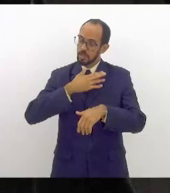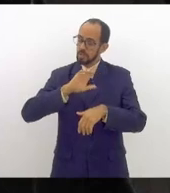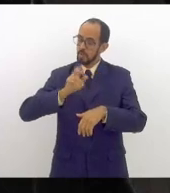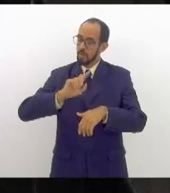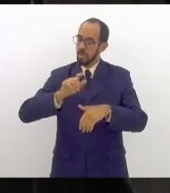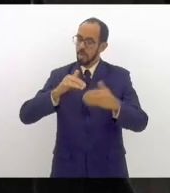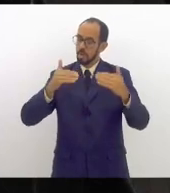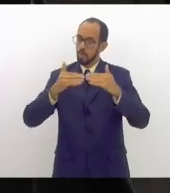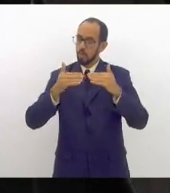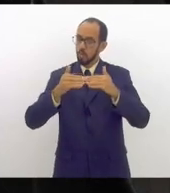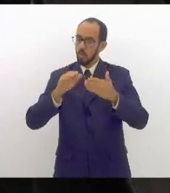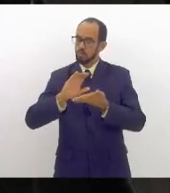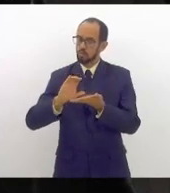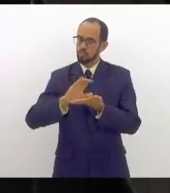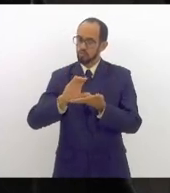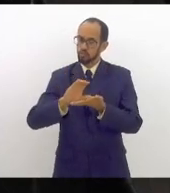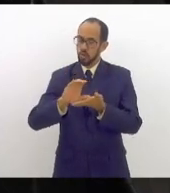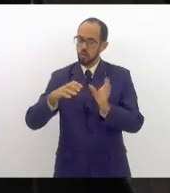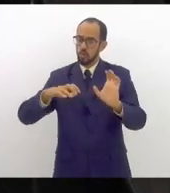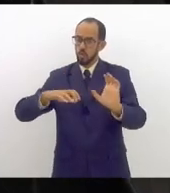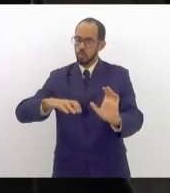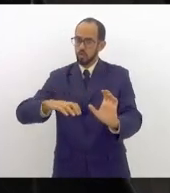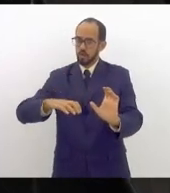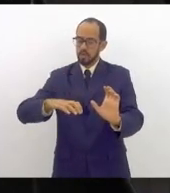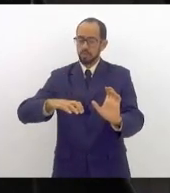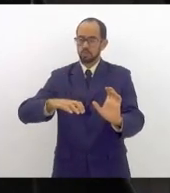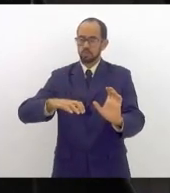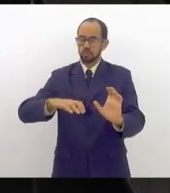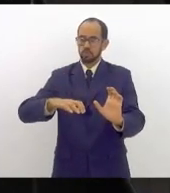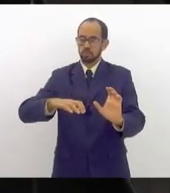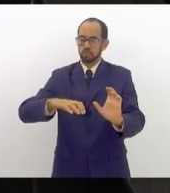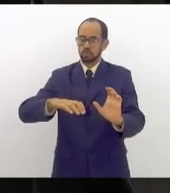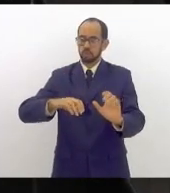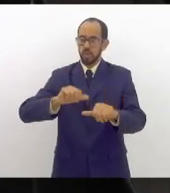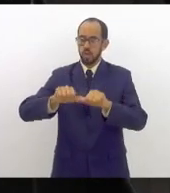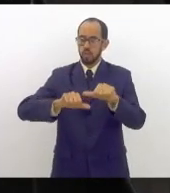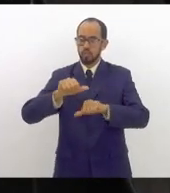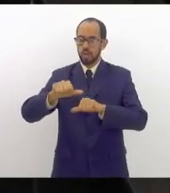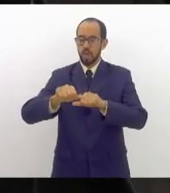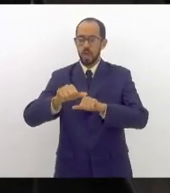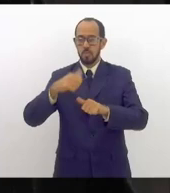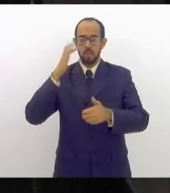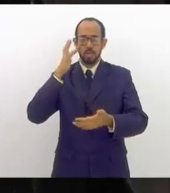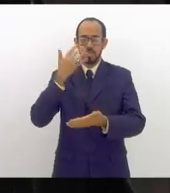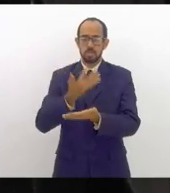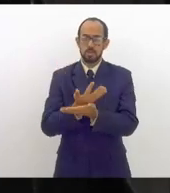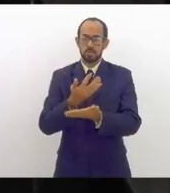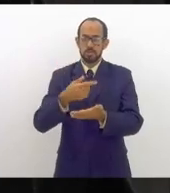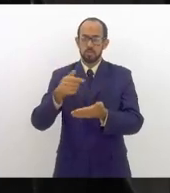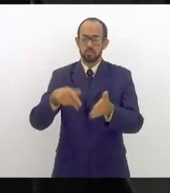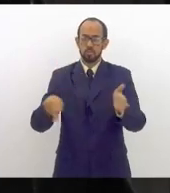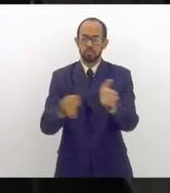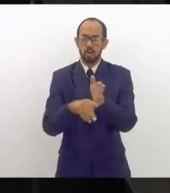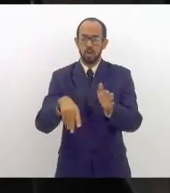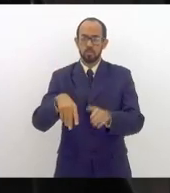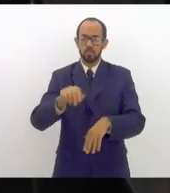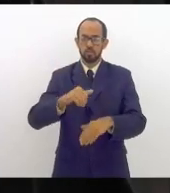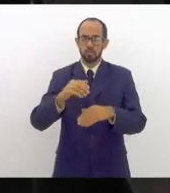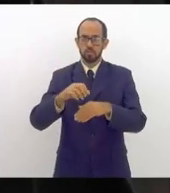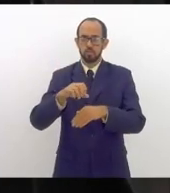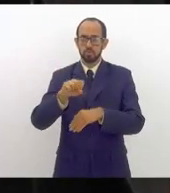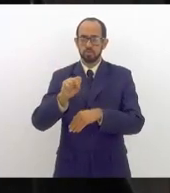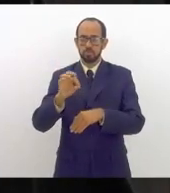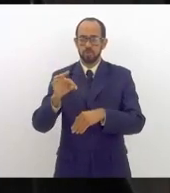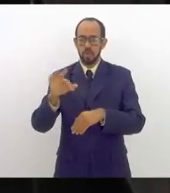constitucional o Congresso Nacional alterar uma decisão do Supremo.